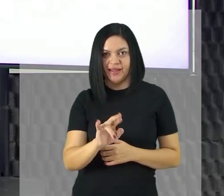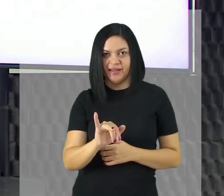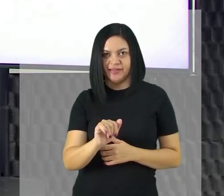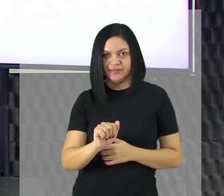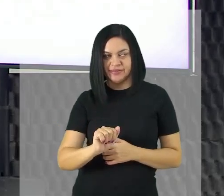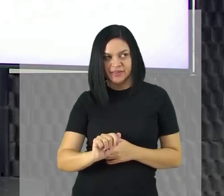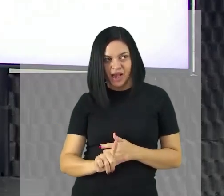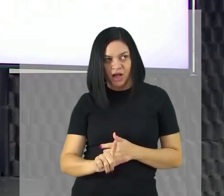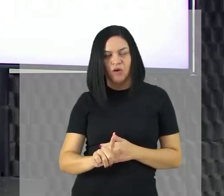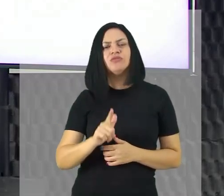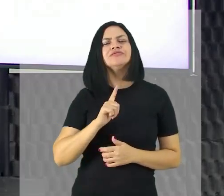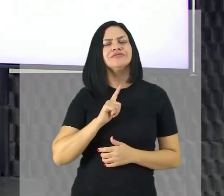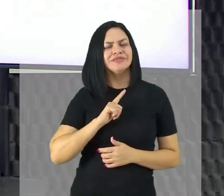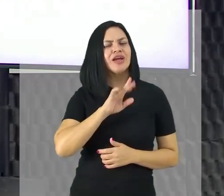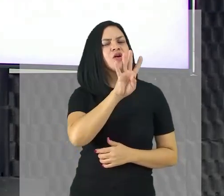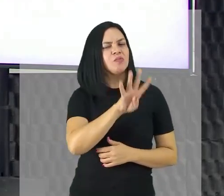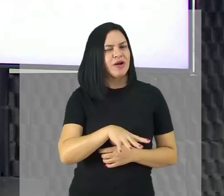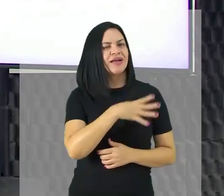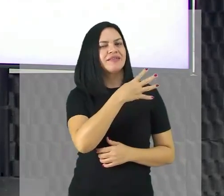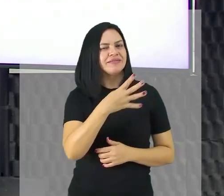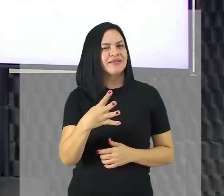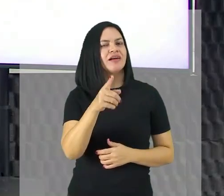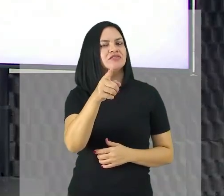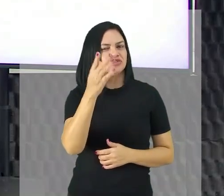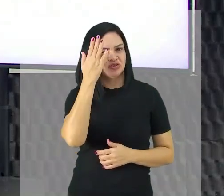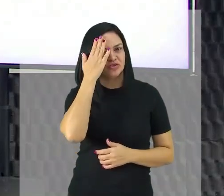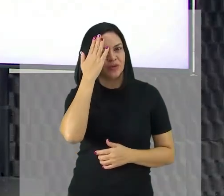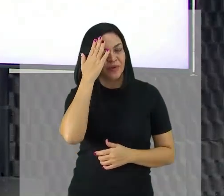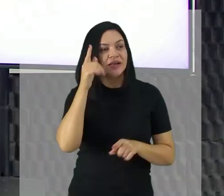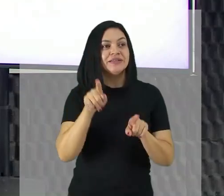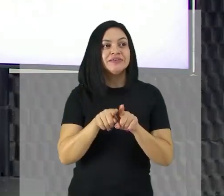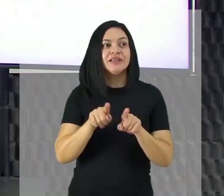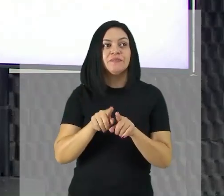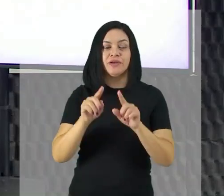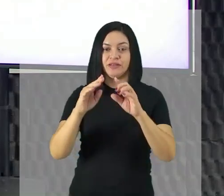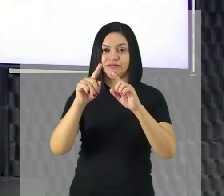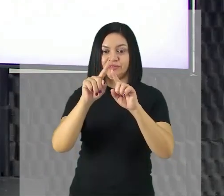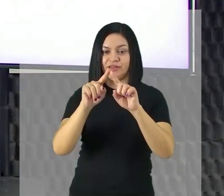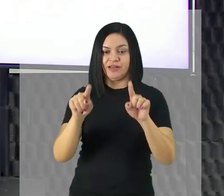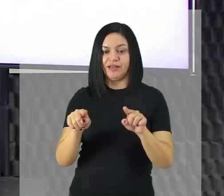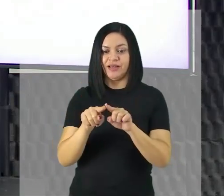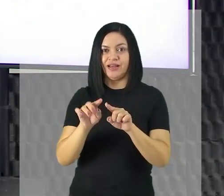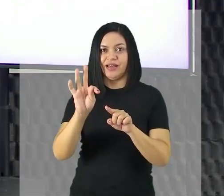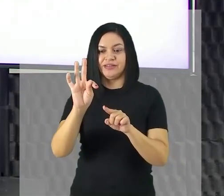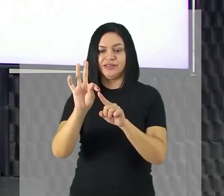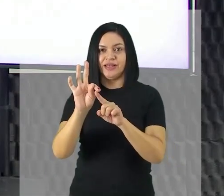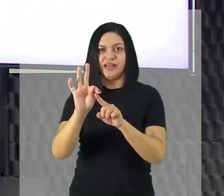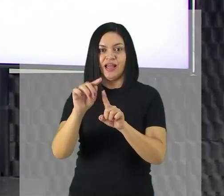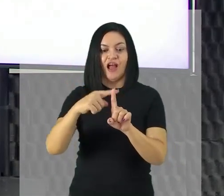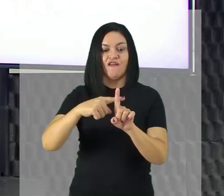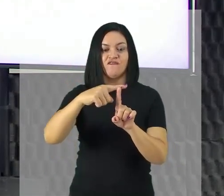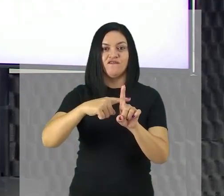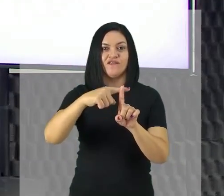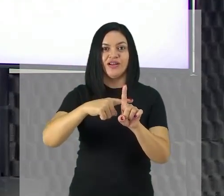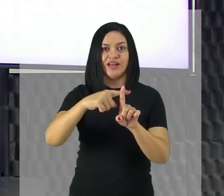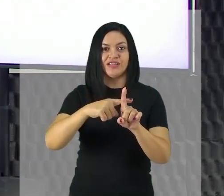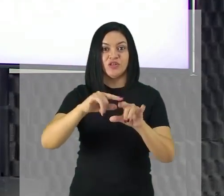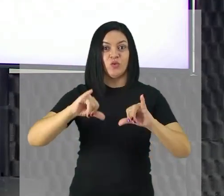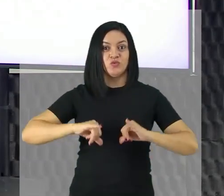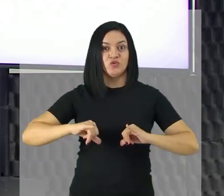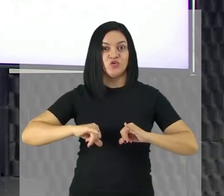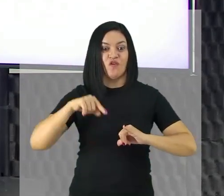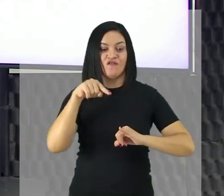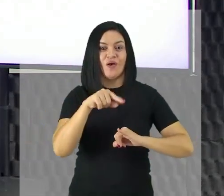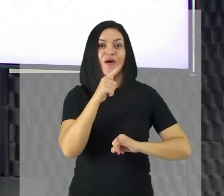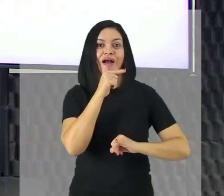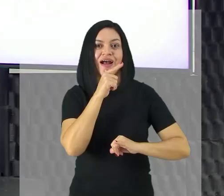Tem uma tabelinha para a gente saber e a variação de temperatura sofrida pela água, tá? Então eu preciso saber a